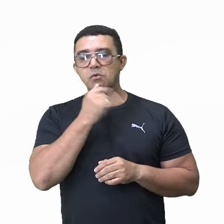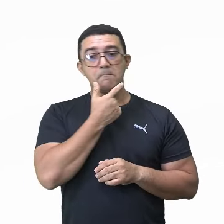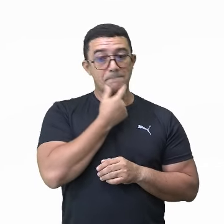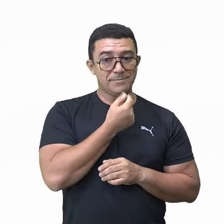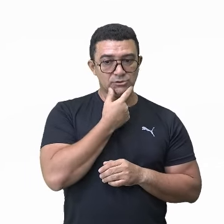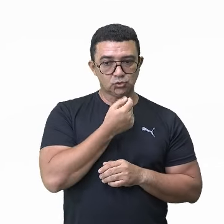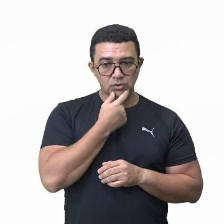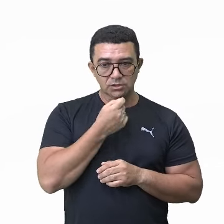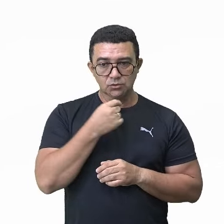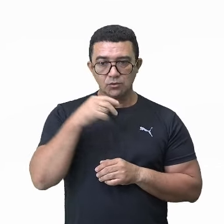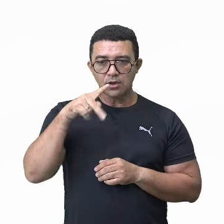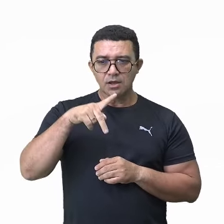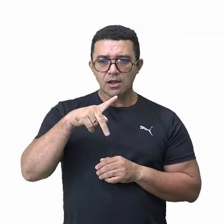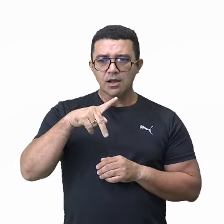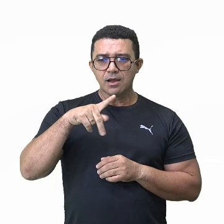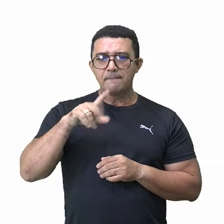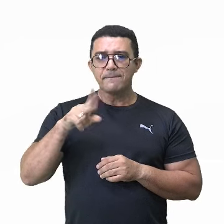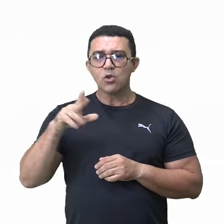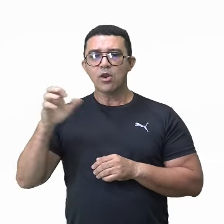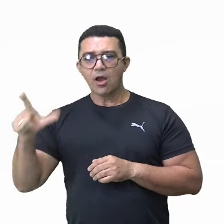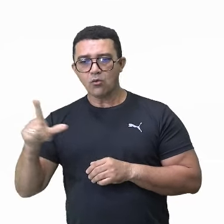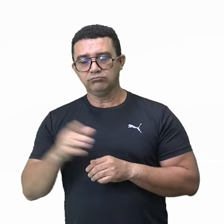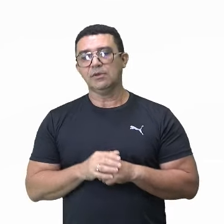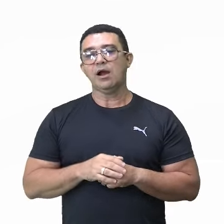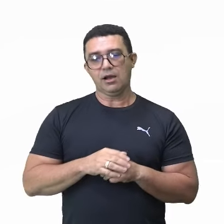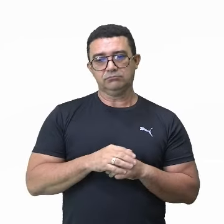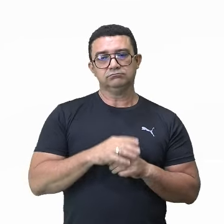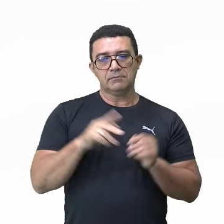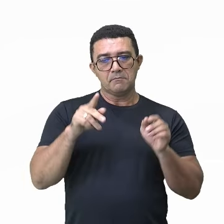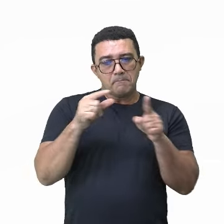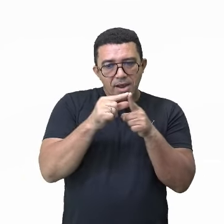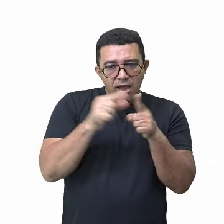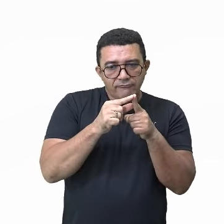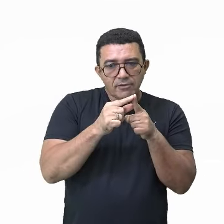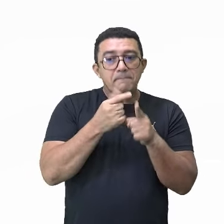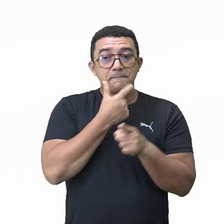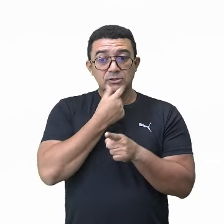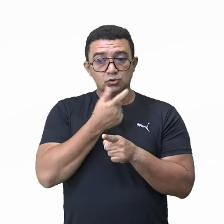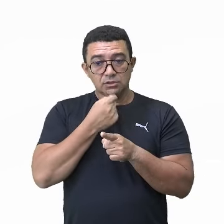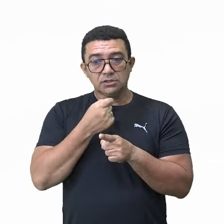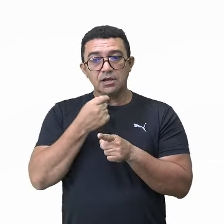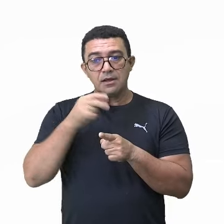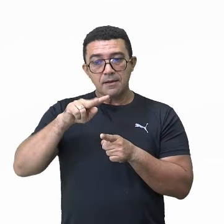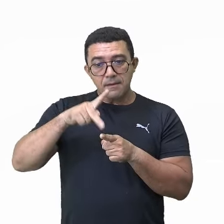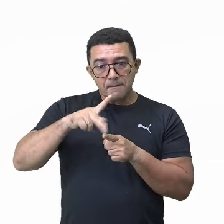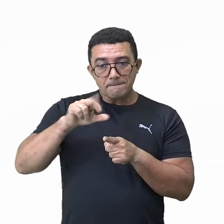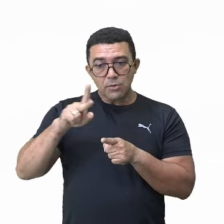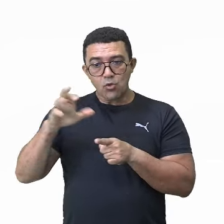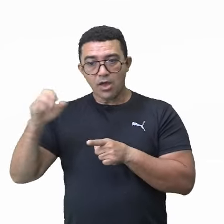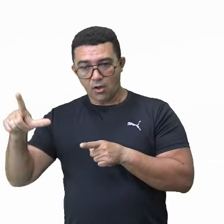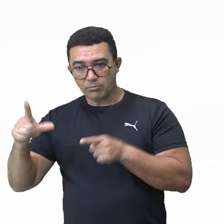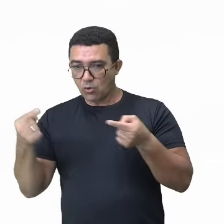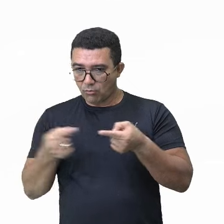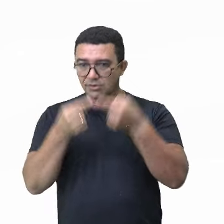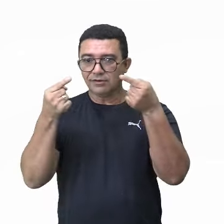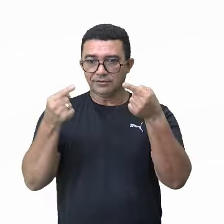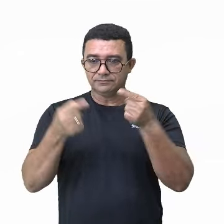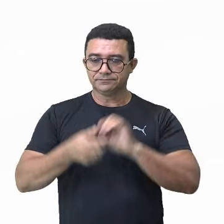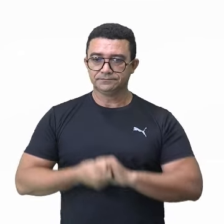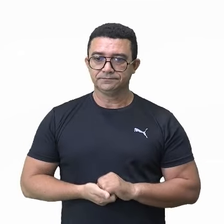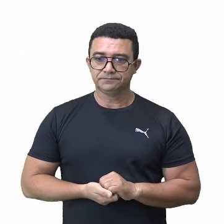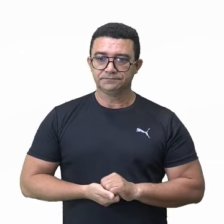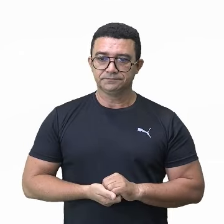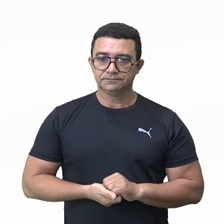masculino plural eu vou usar o quê o masculino plural Beleza agora vejam aí a situação do